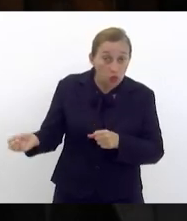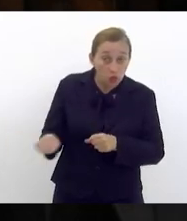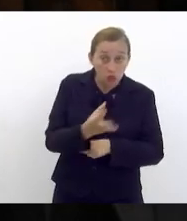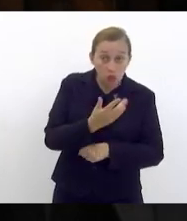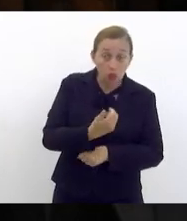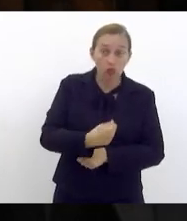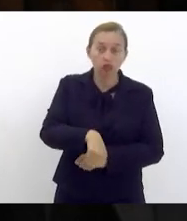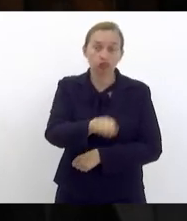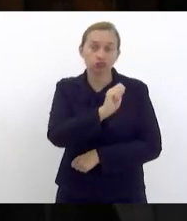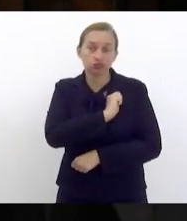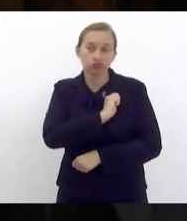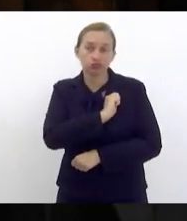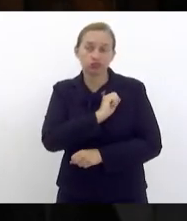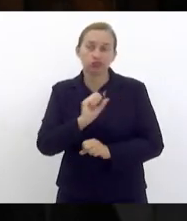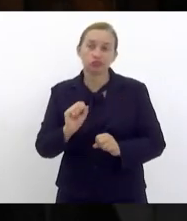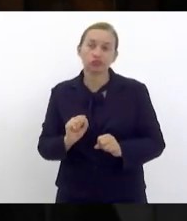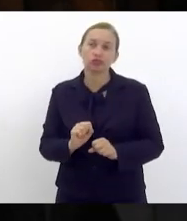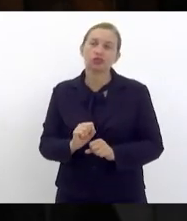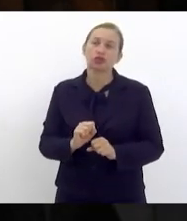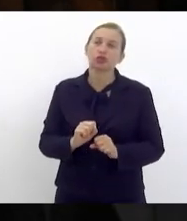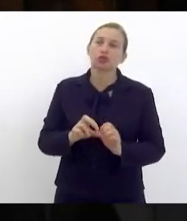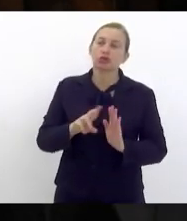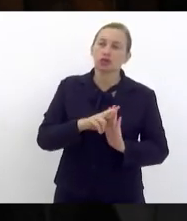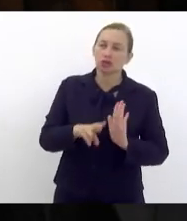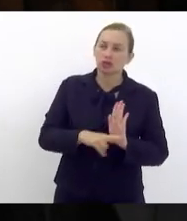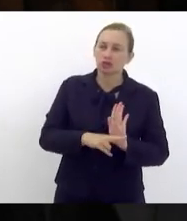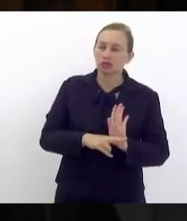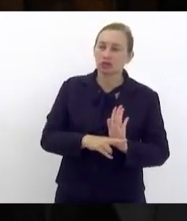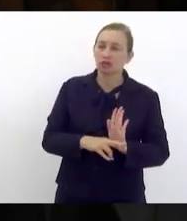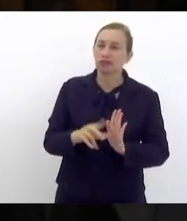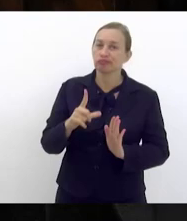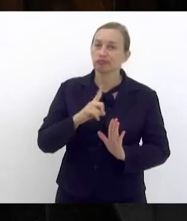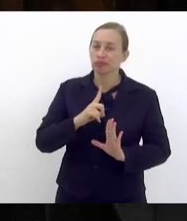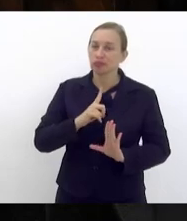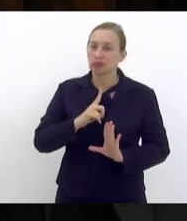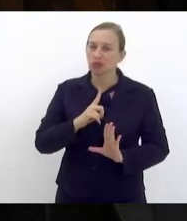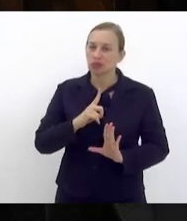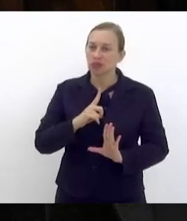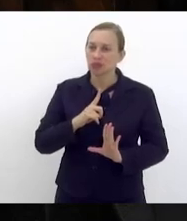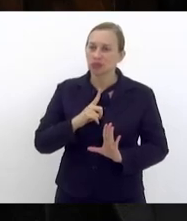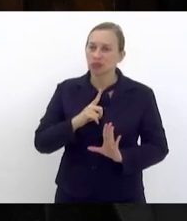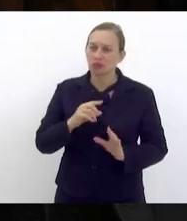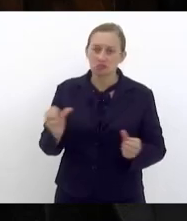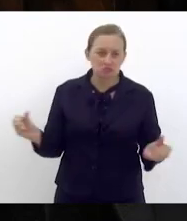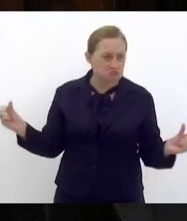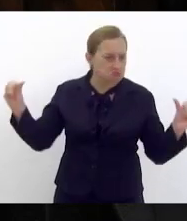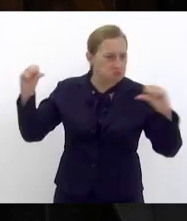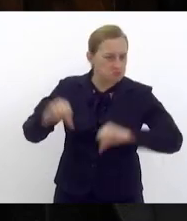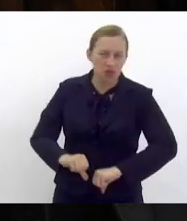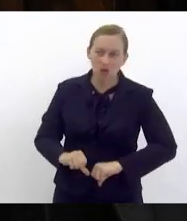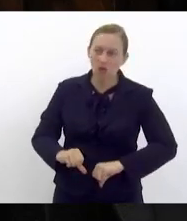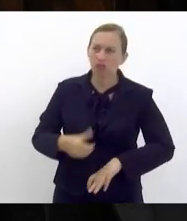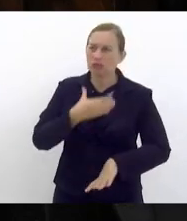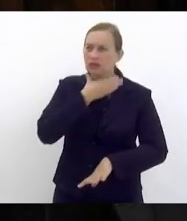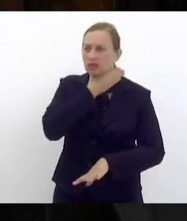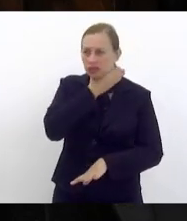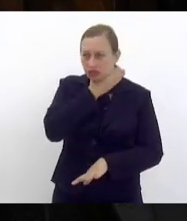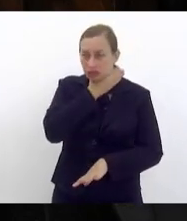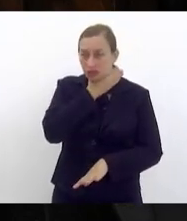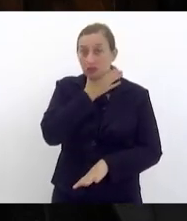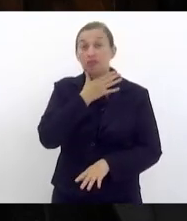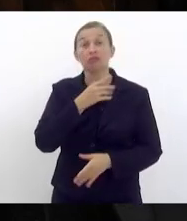de recuperação fiscal, estaremos num buraco maior ainda. É